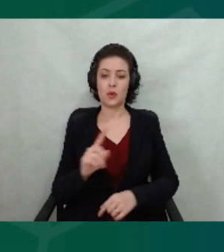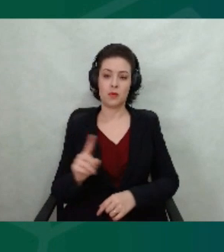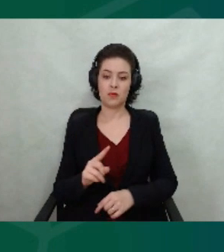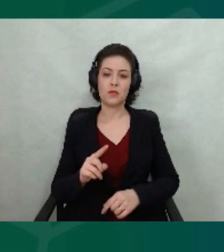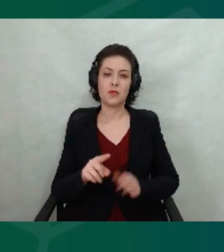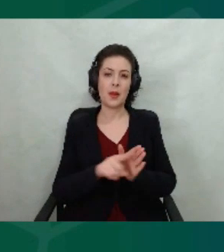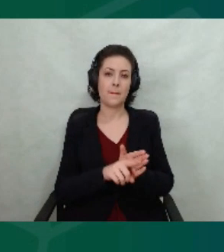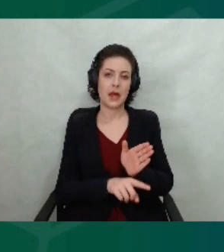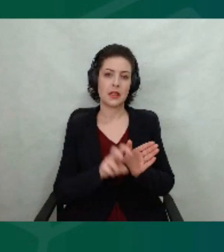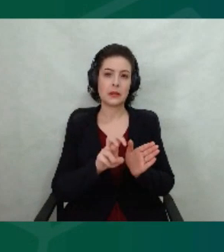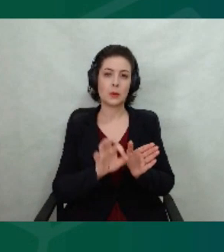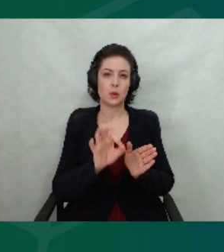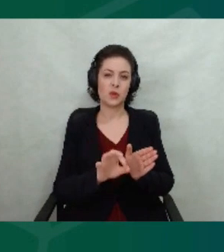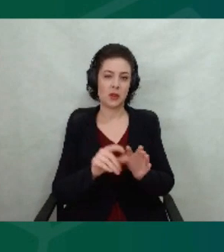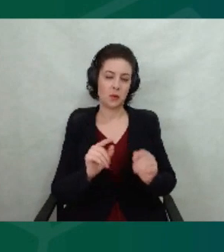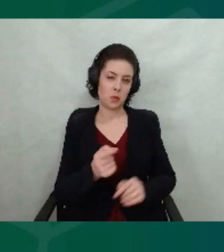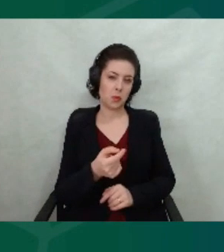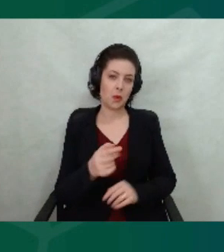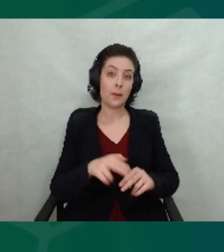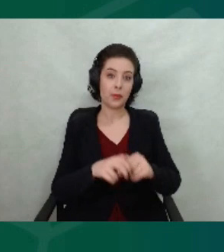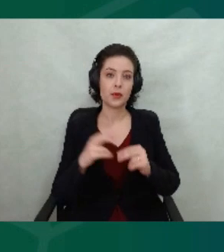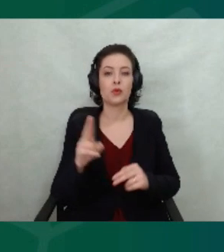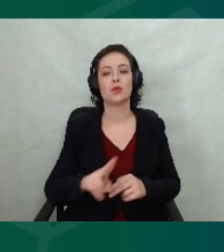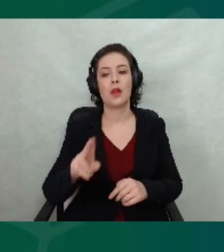ser utilizada. Próxima.